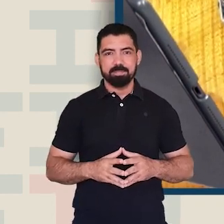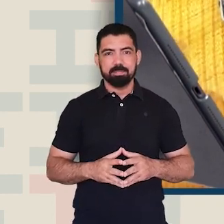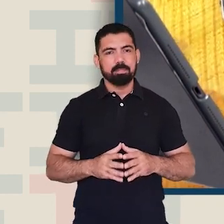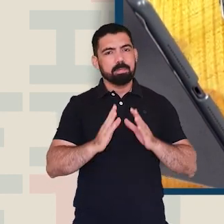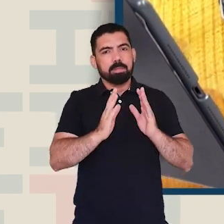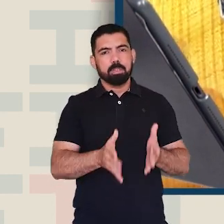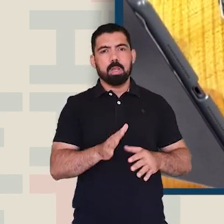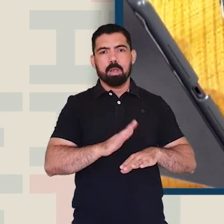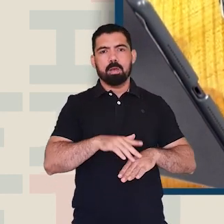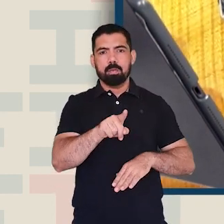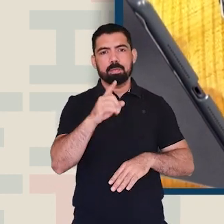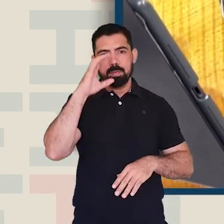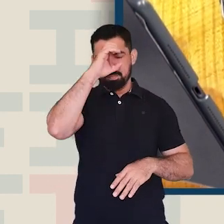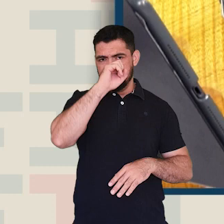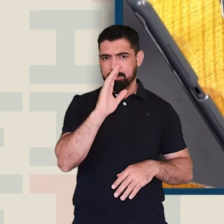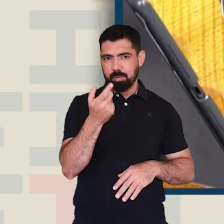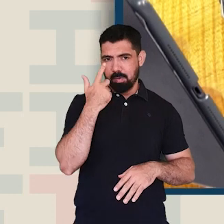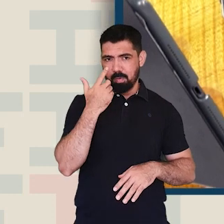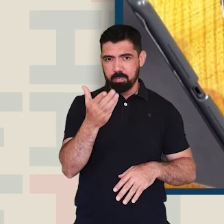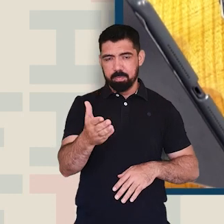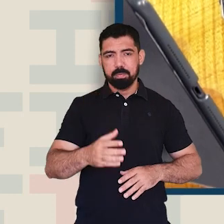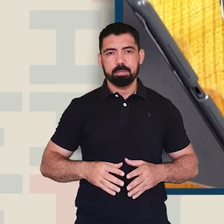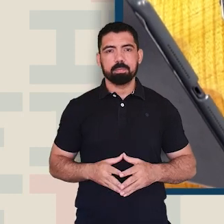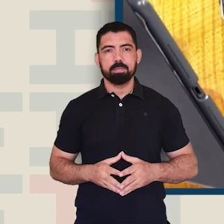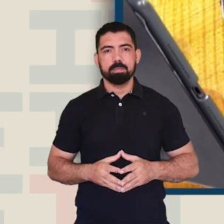Então você já pegou praticamente, ó.